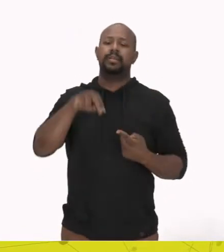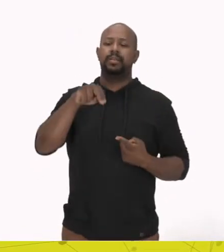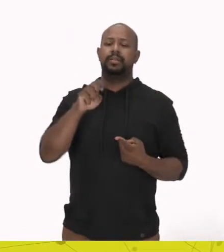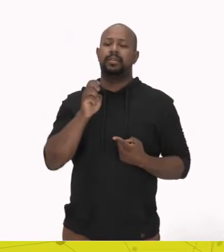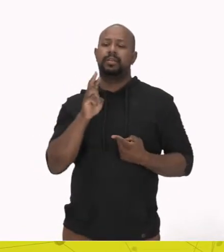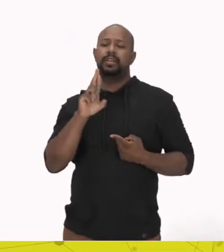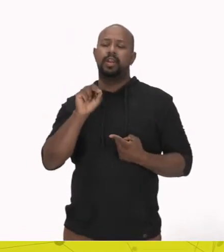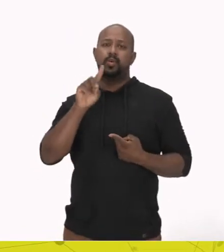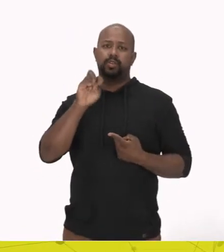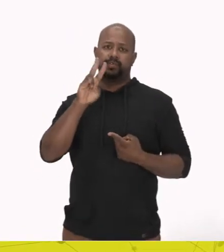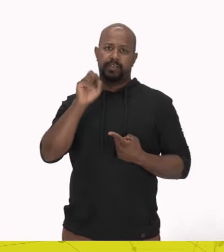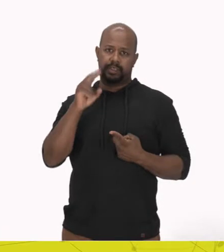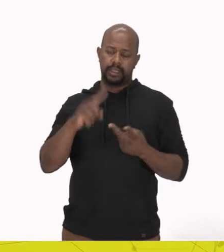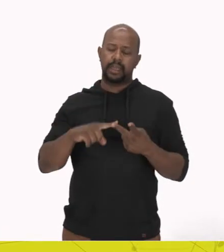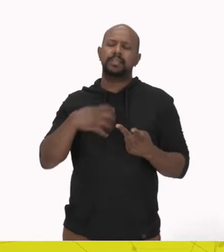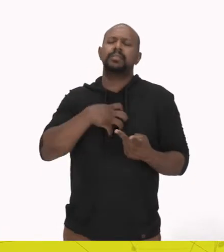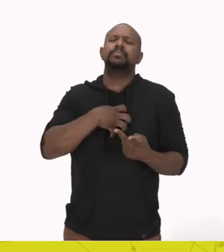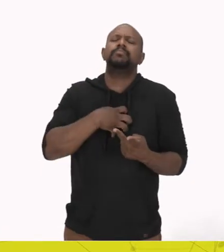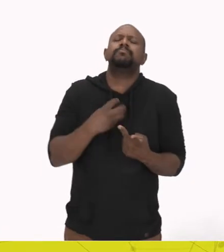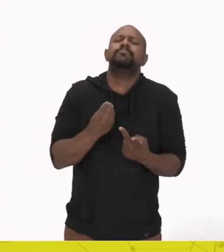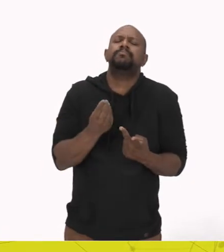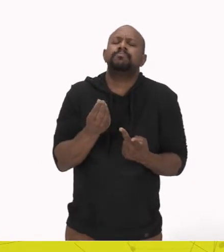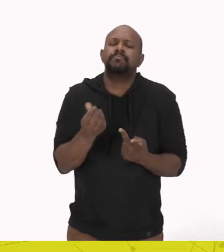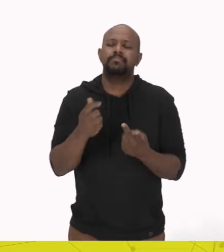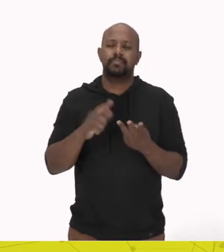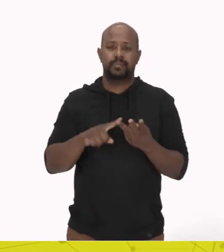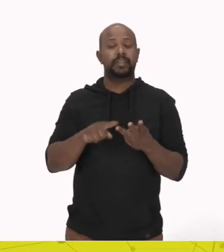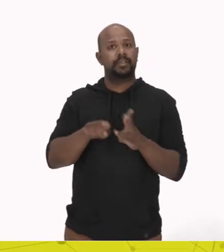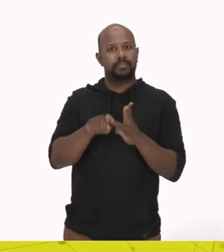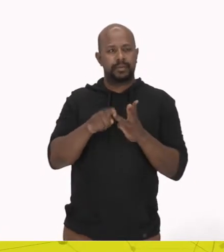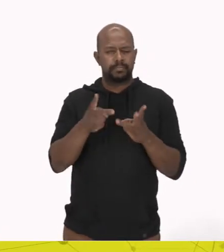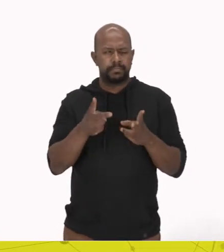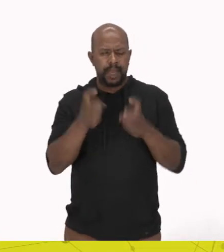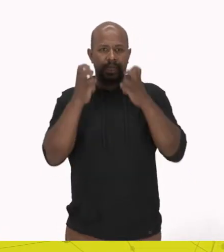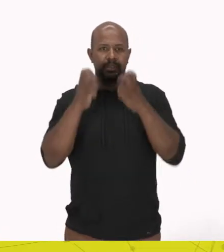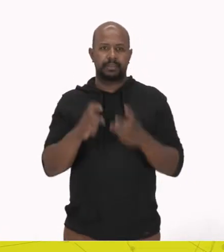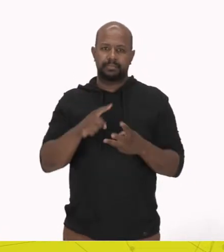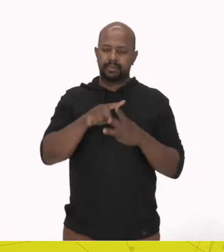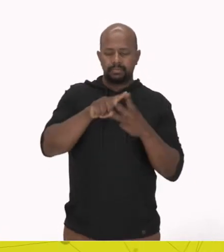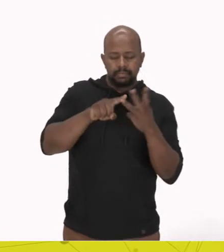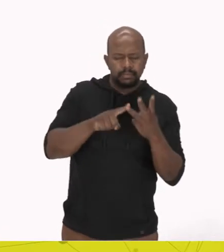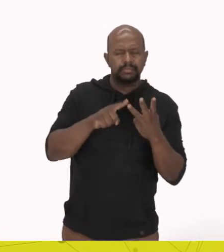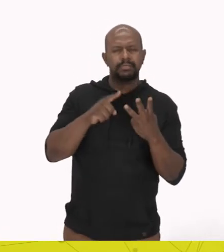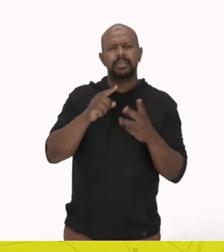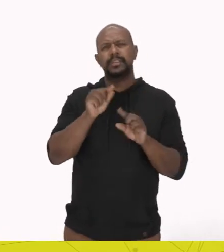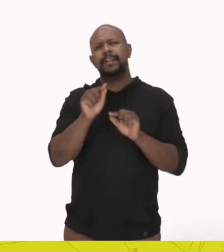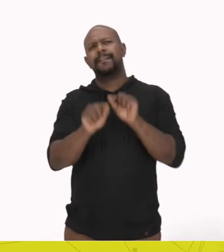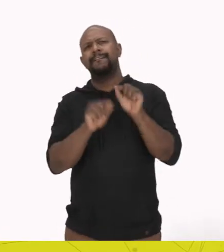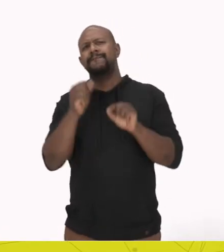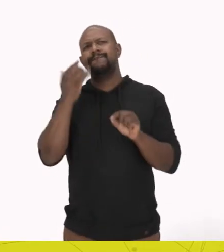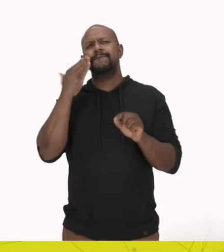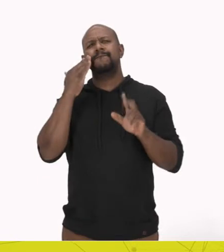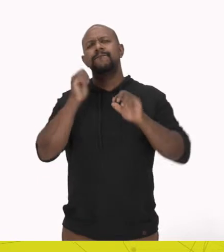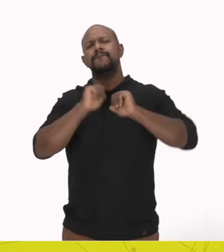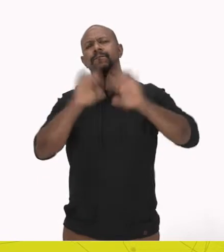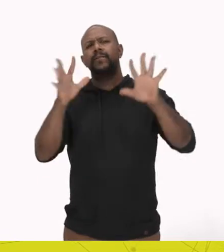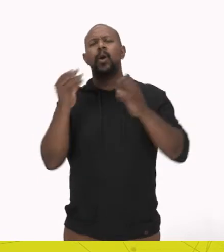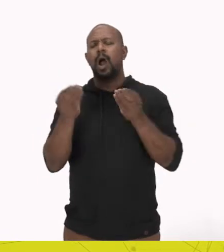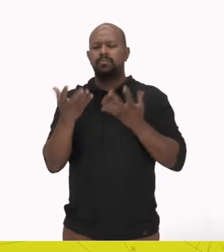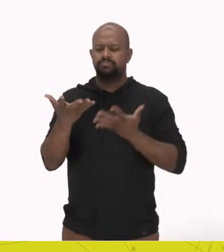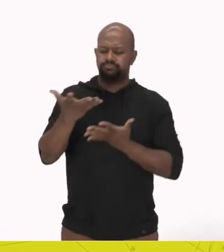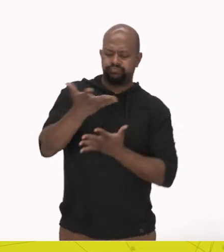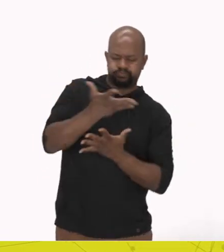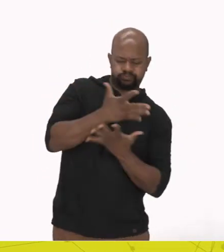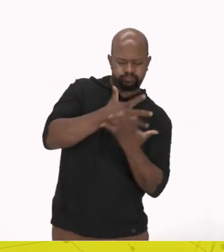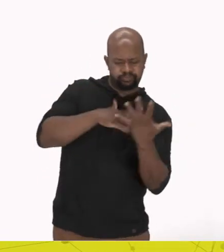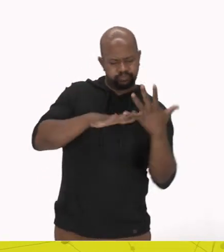como neurodiversidade, sensorialidade e percepção, buscando entender como eles